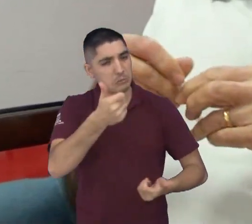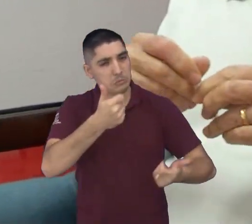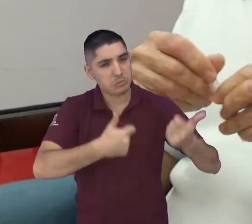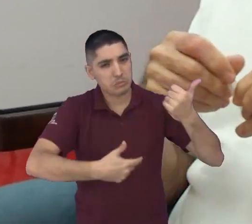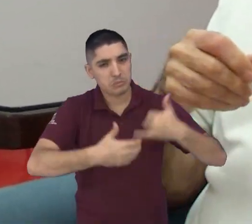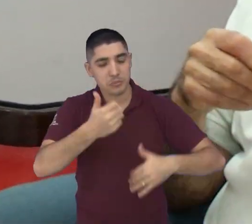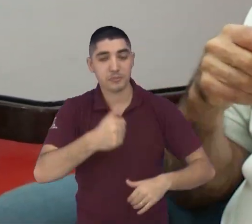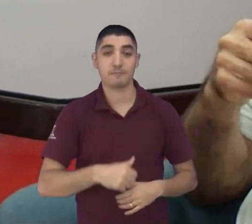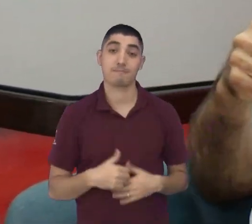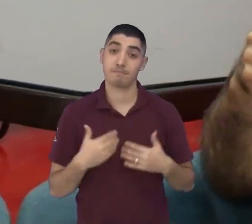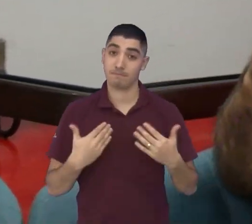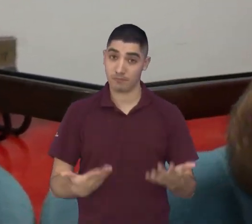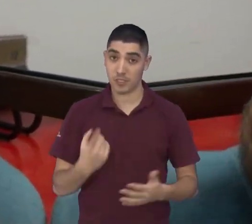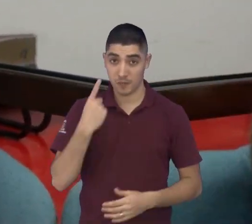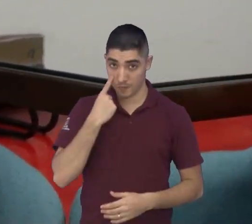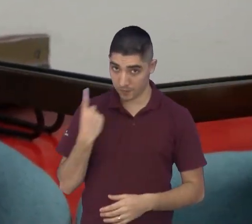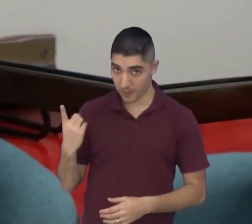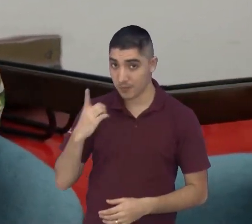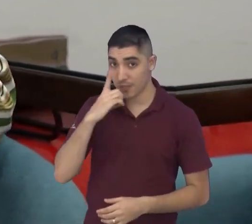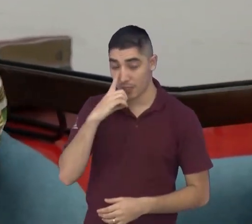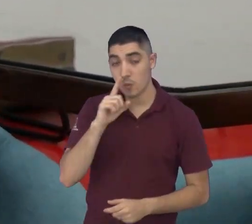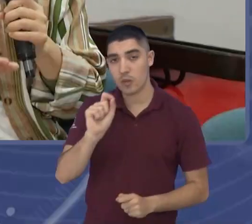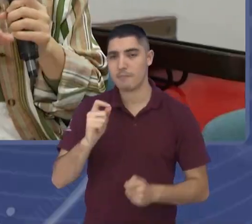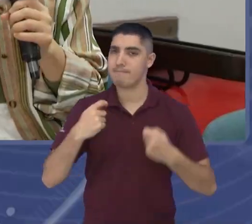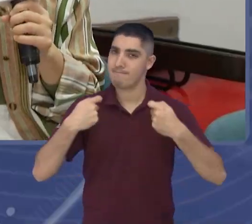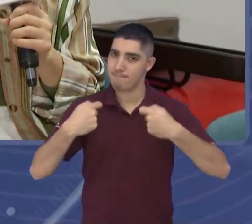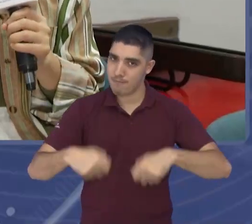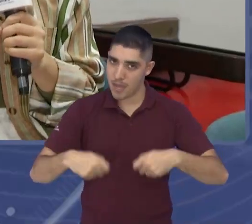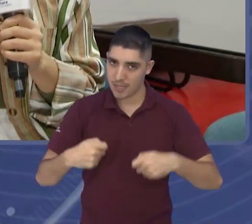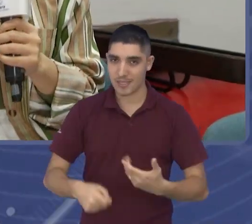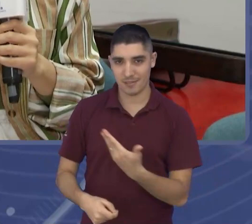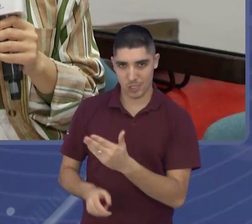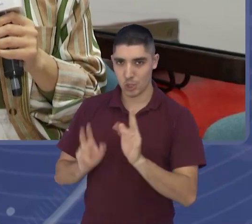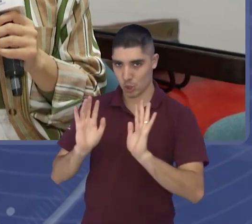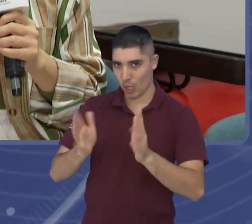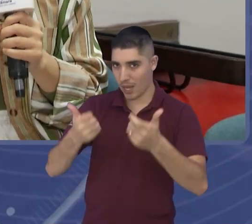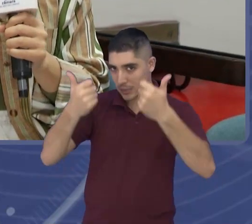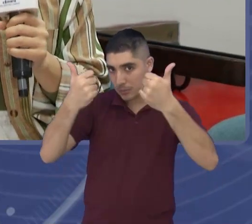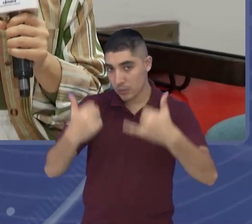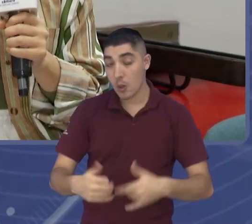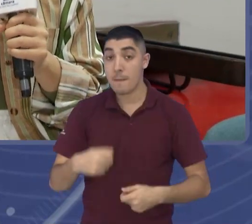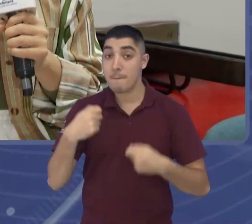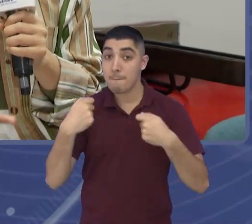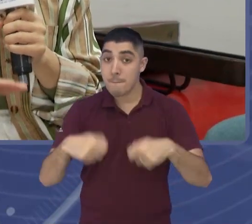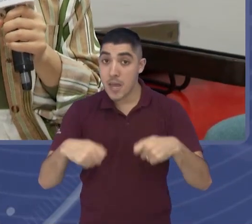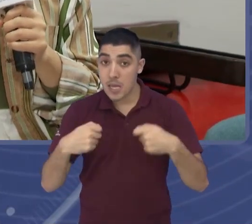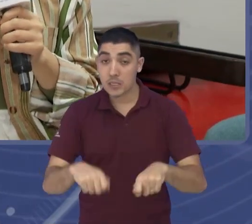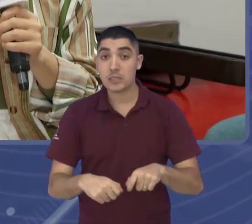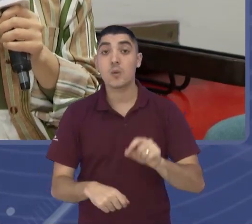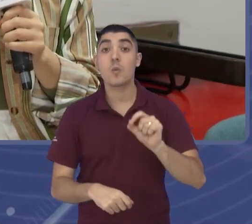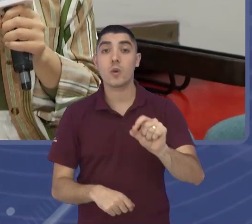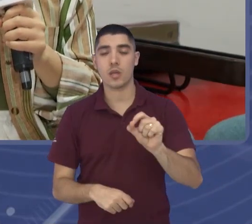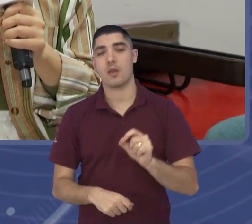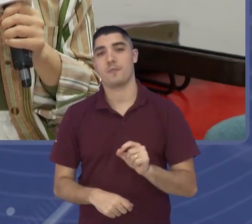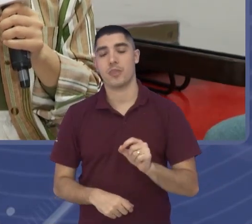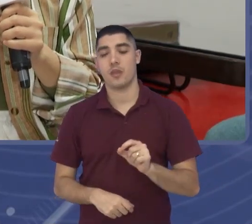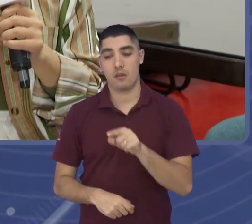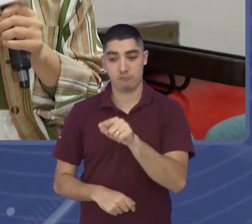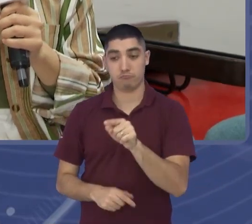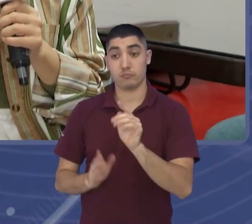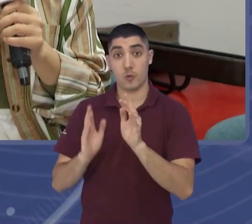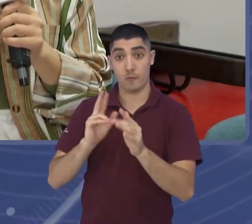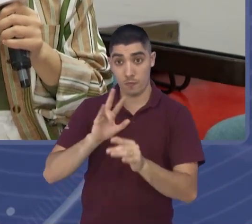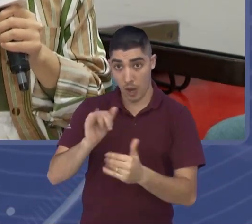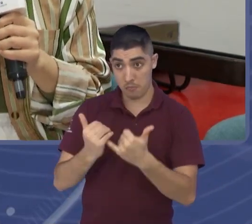colocações. Então, Dani, realmente precisa, né, como o Paiotti disse, precisa existir, então, essa manutenção, né, a partir do momento